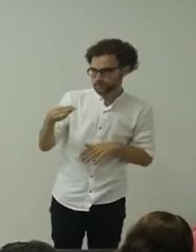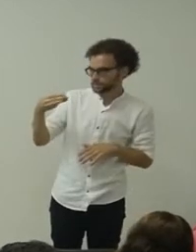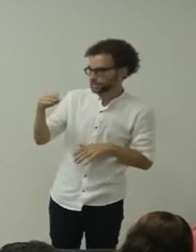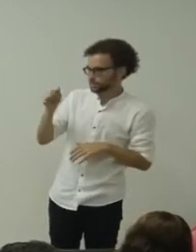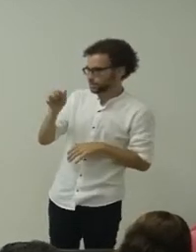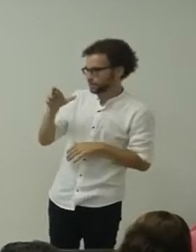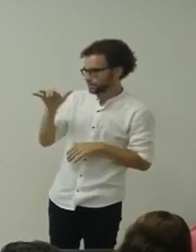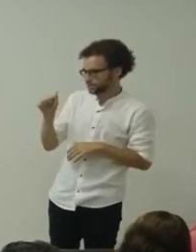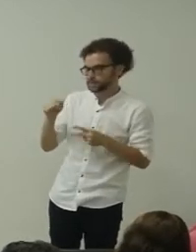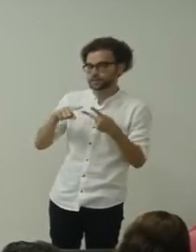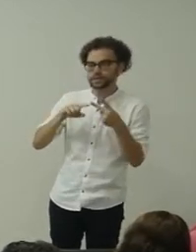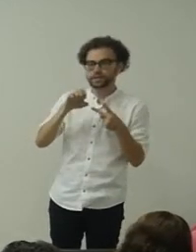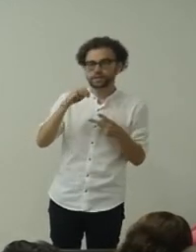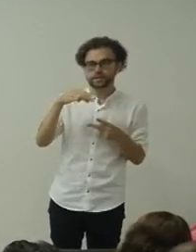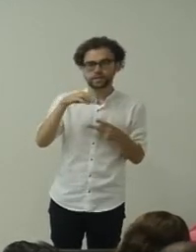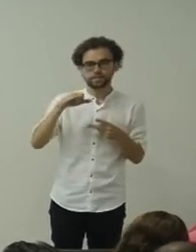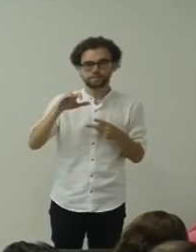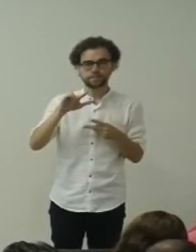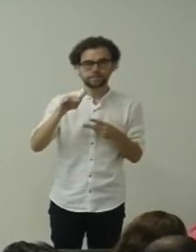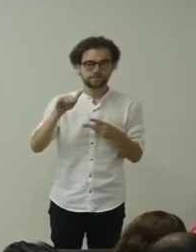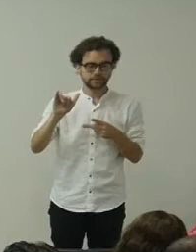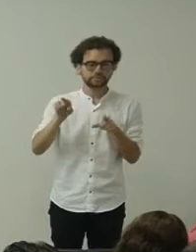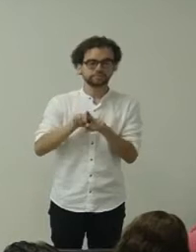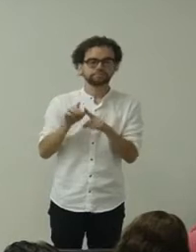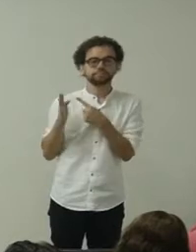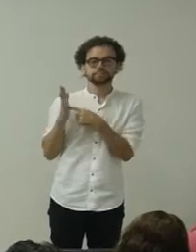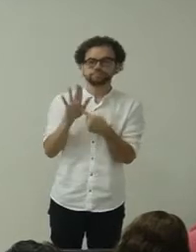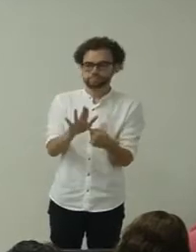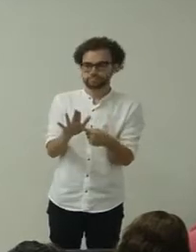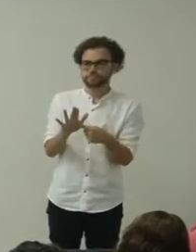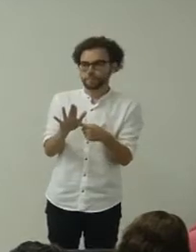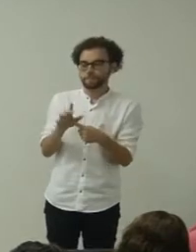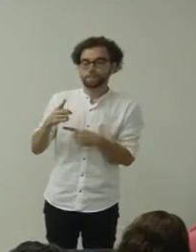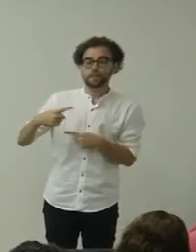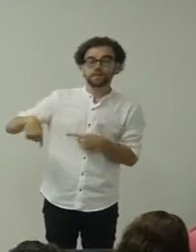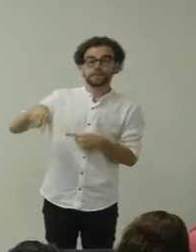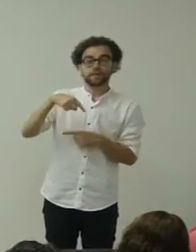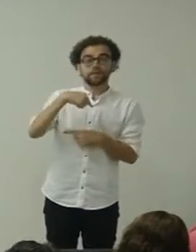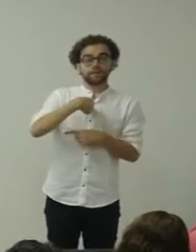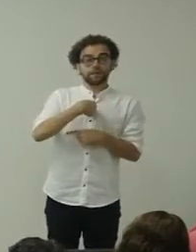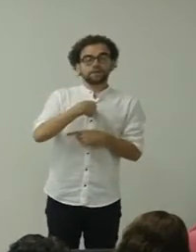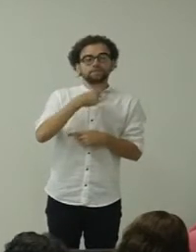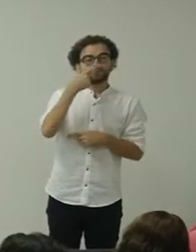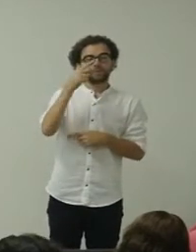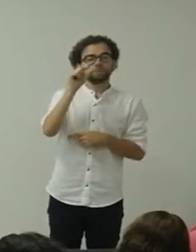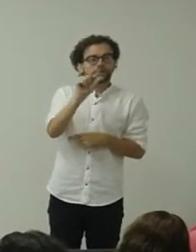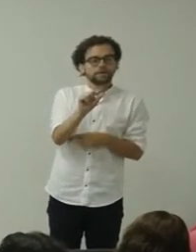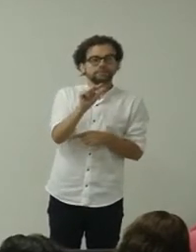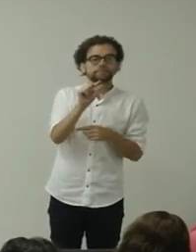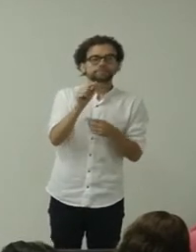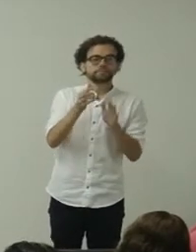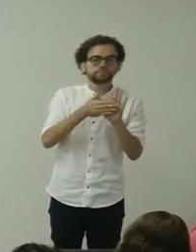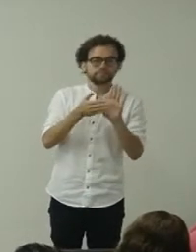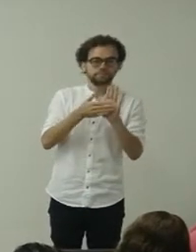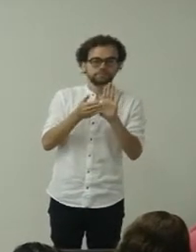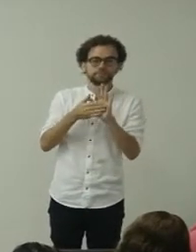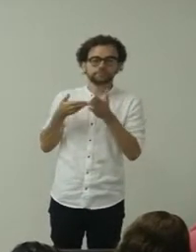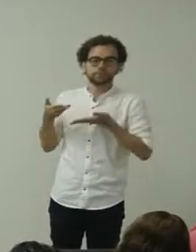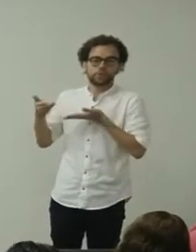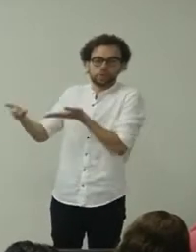Emily também, né? Que trouxeram essa realidade. Porque aí eu estou falando um pouco da proposta do convite, né? Da